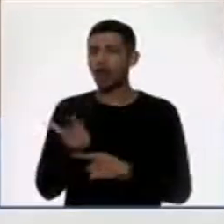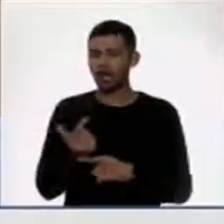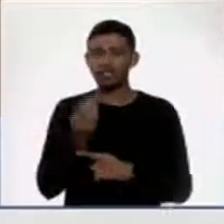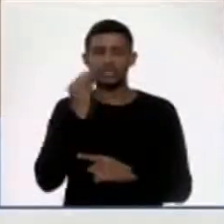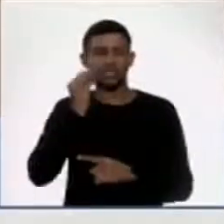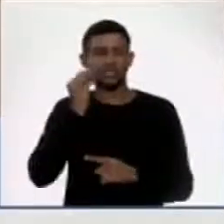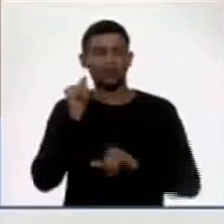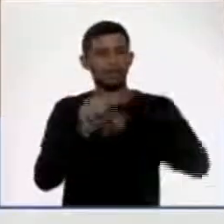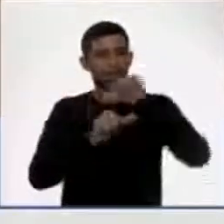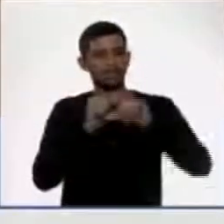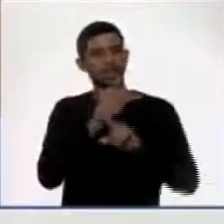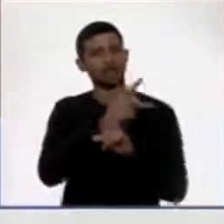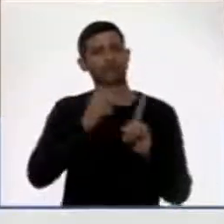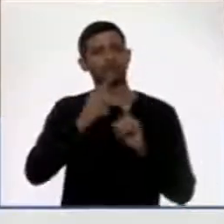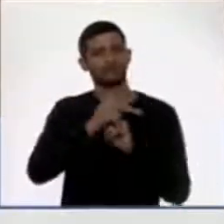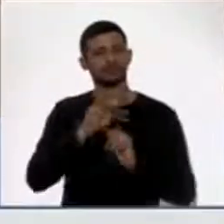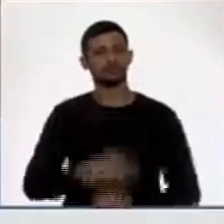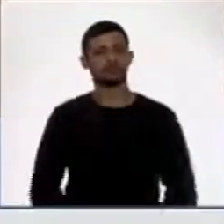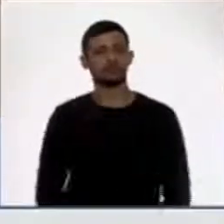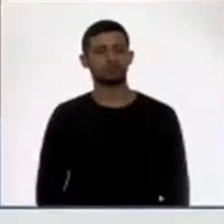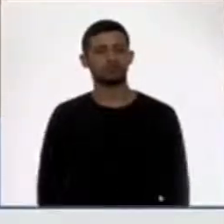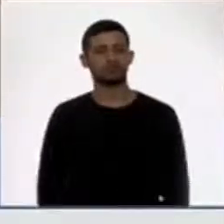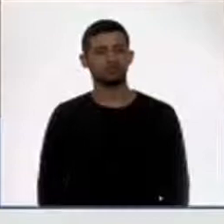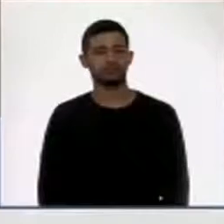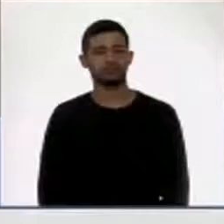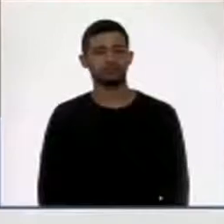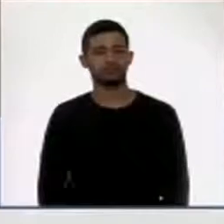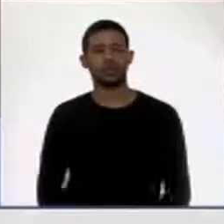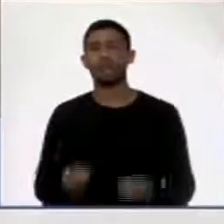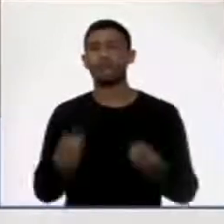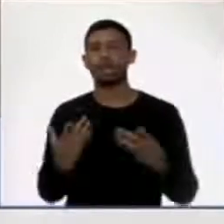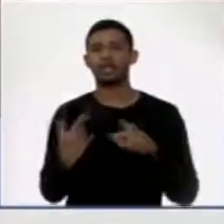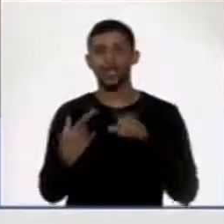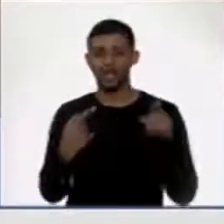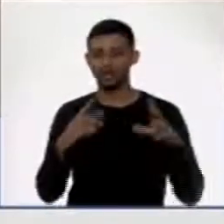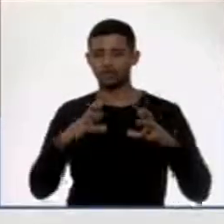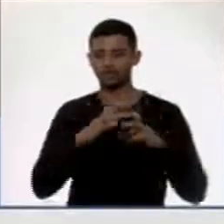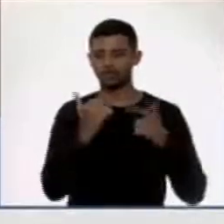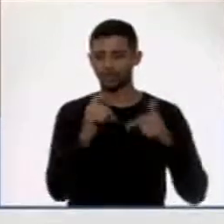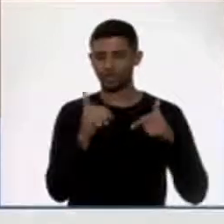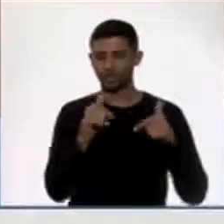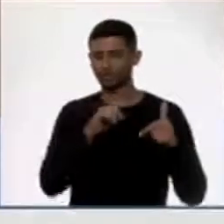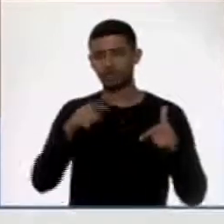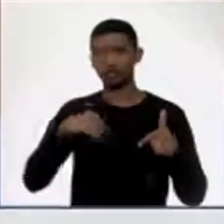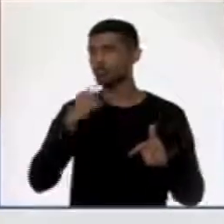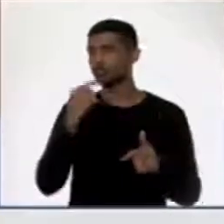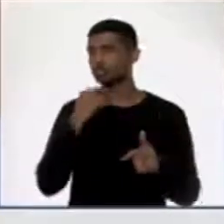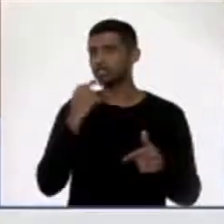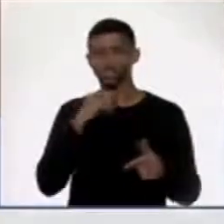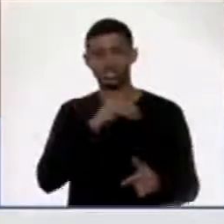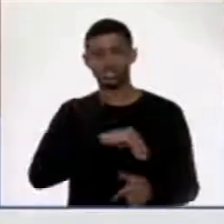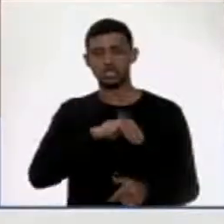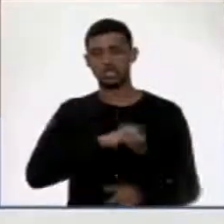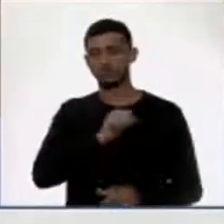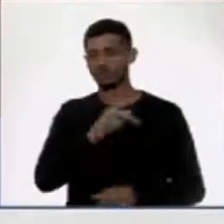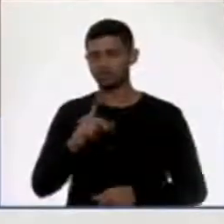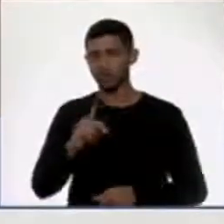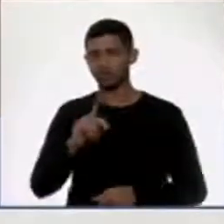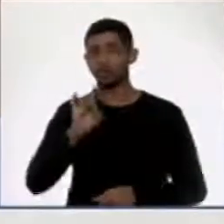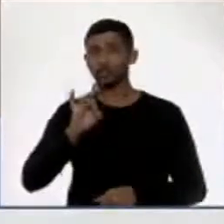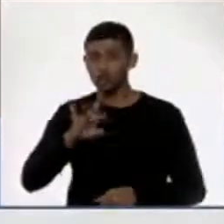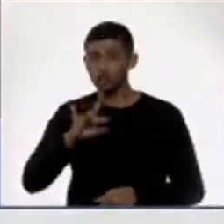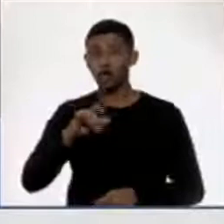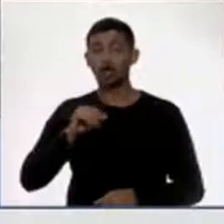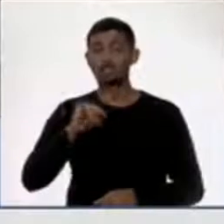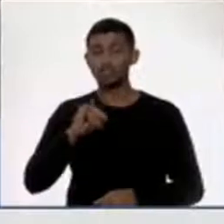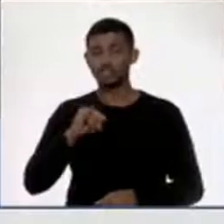Previdência que o acesso ao benefício de prestação continuada só seja possível a